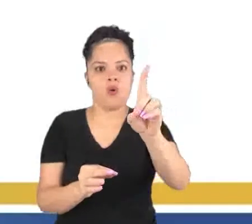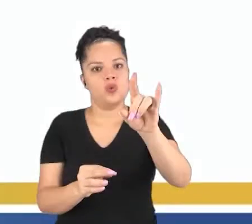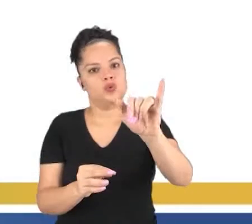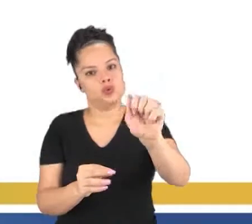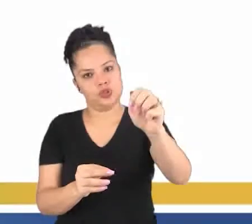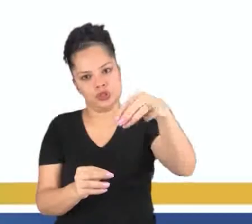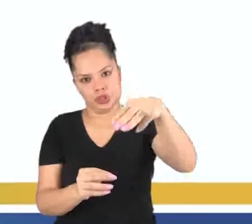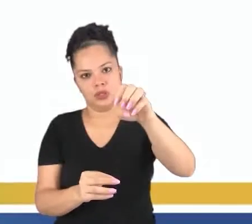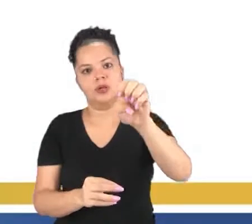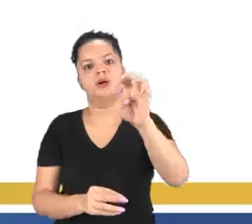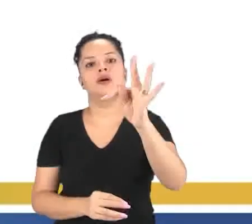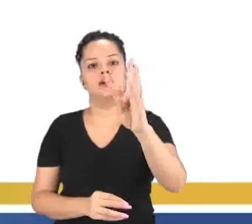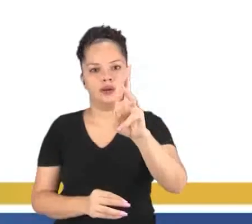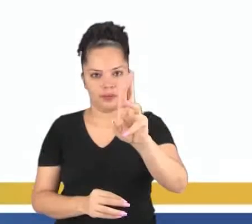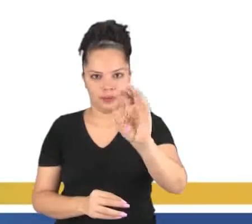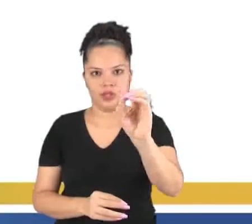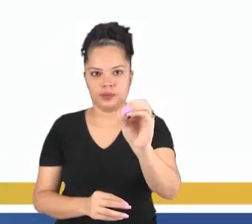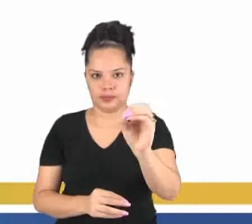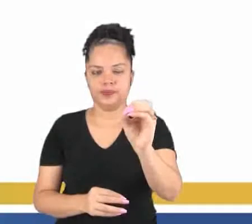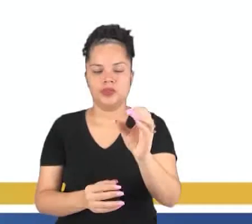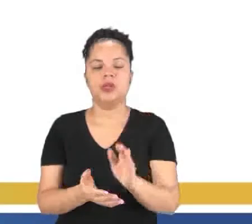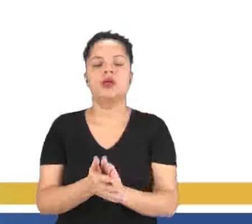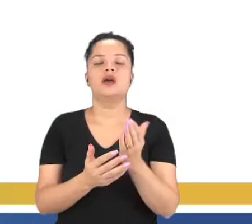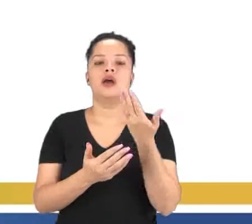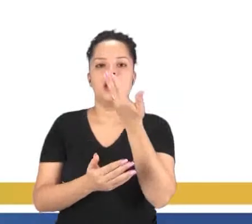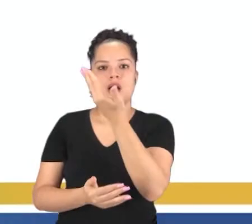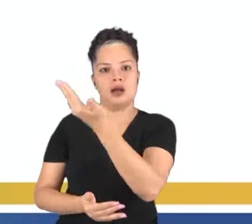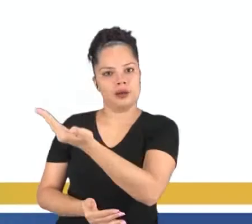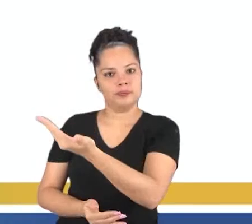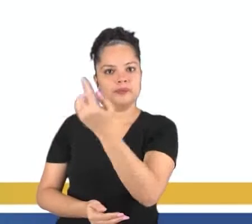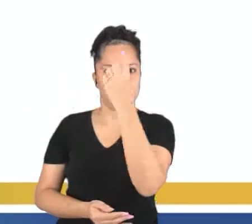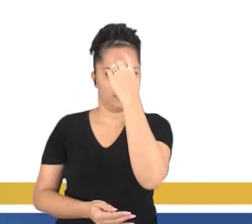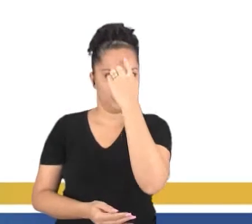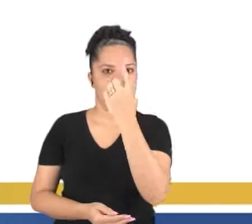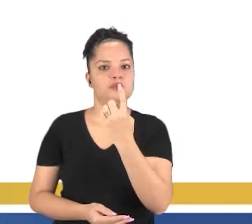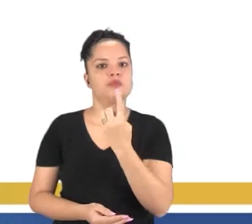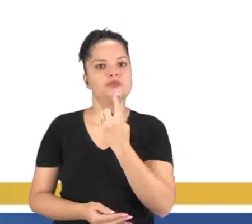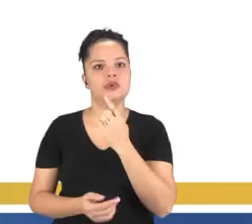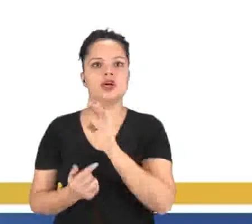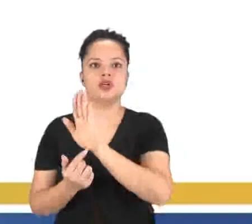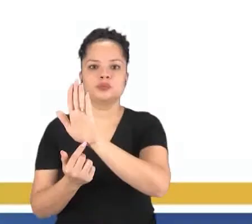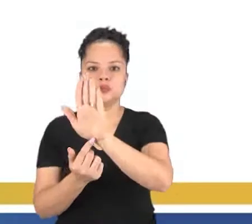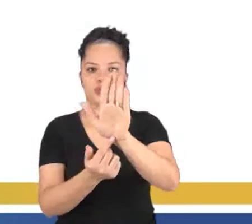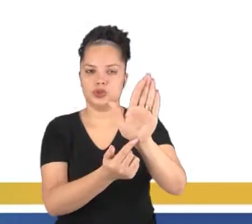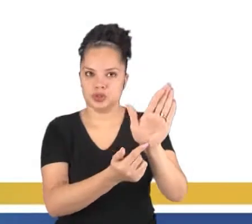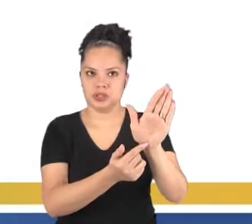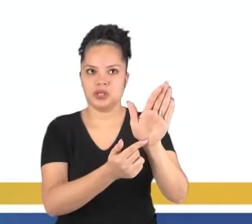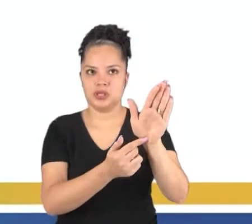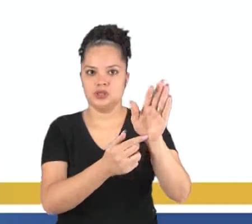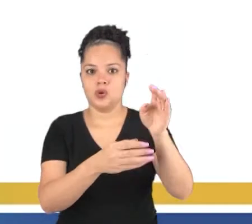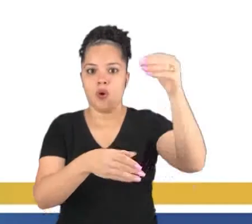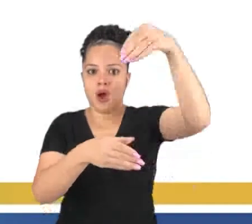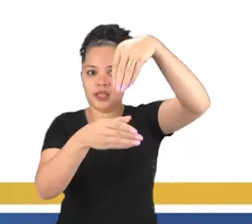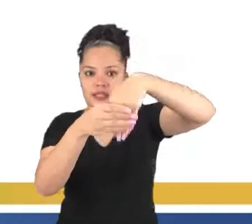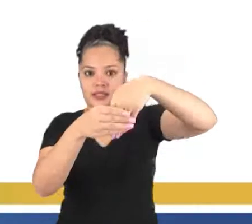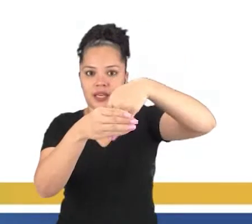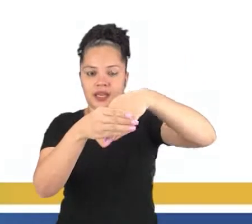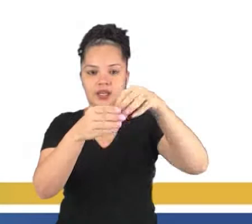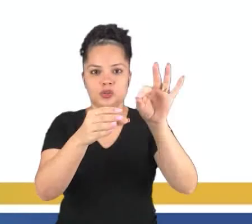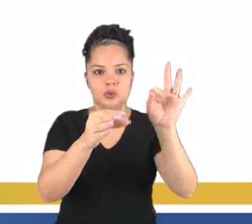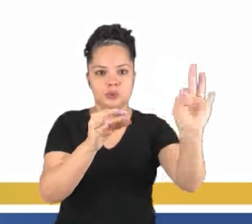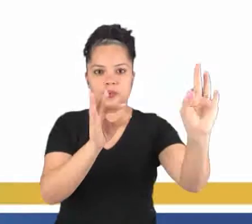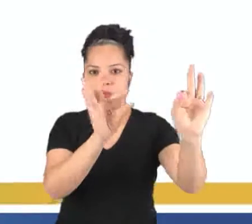bom? Então aqui, gente, para resumir, uma corda é um segmento qualquer que une dois pontos de